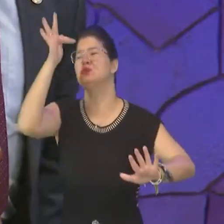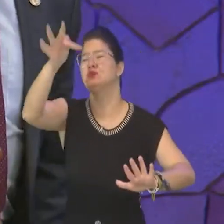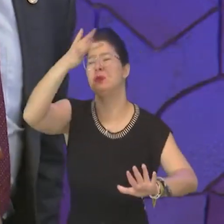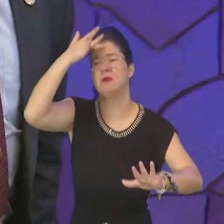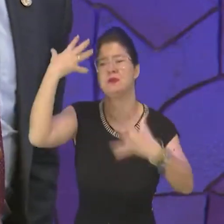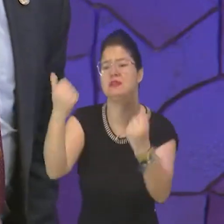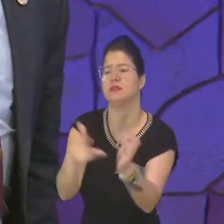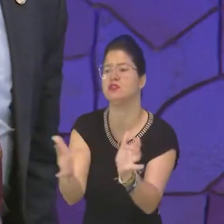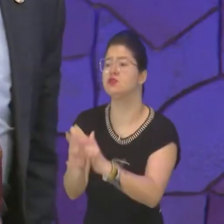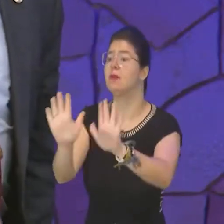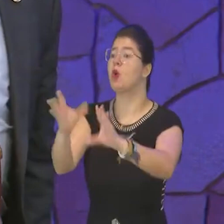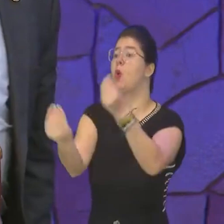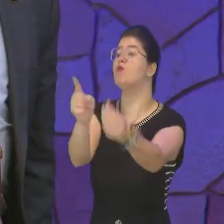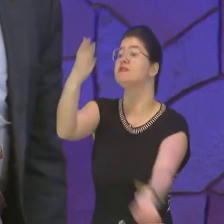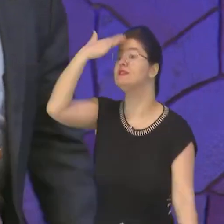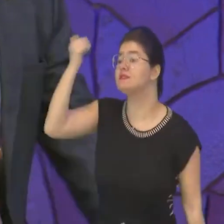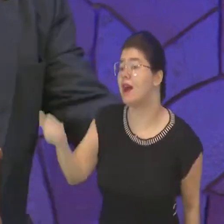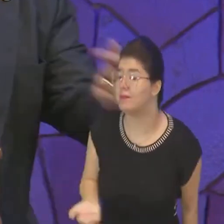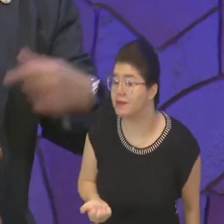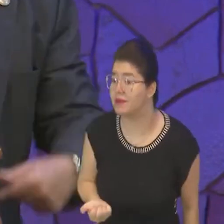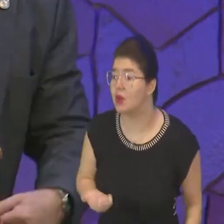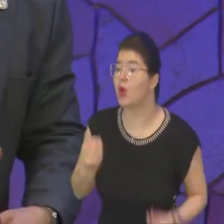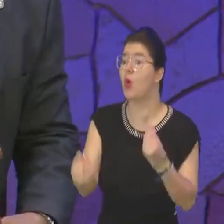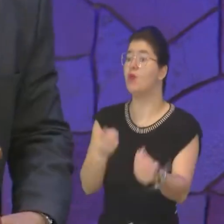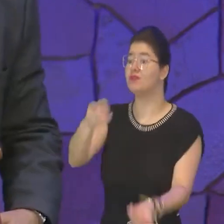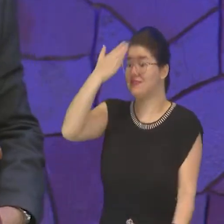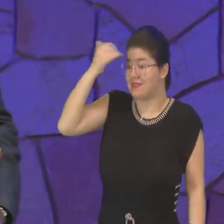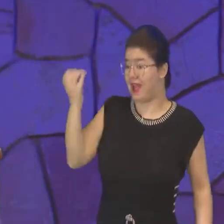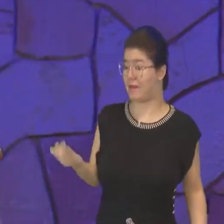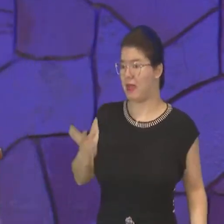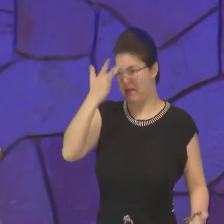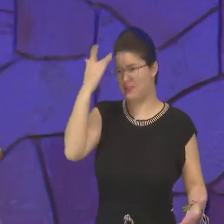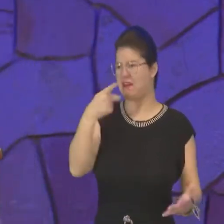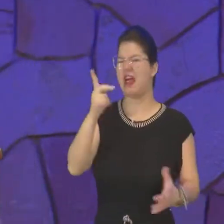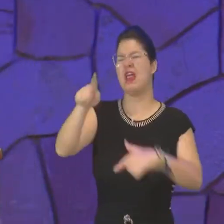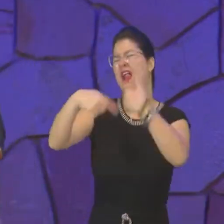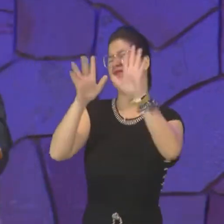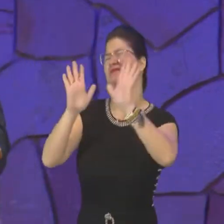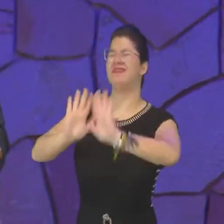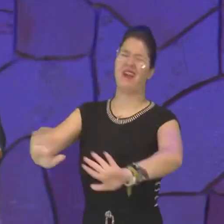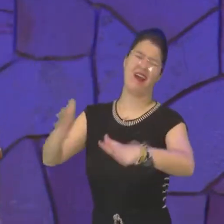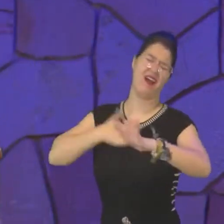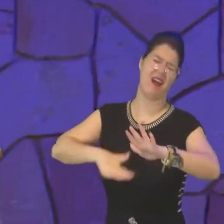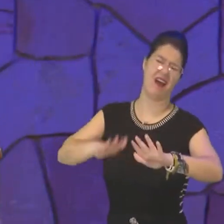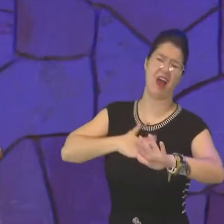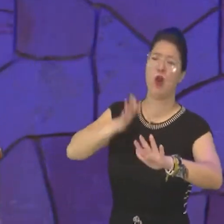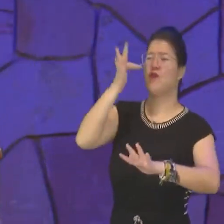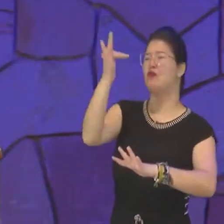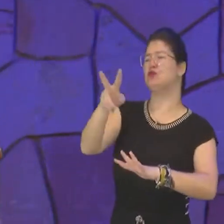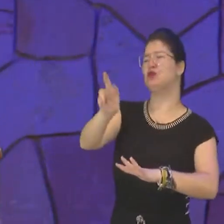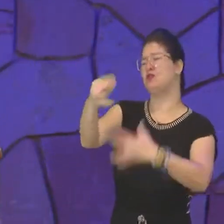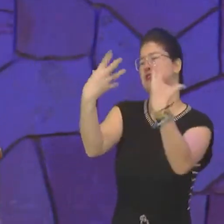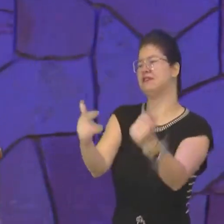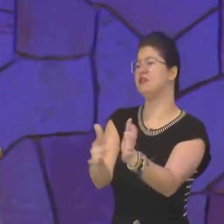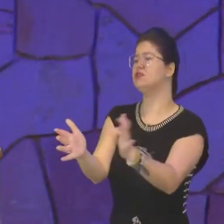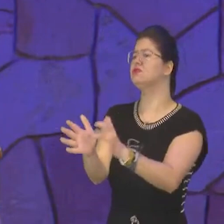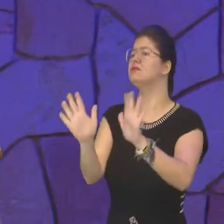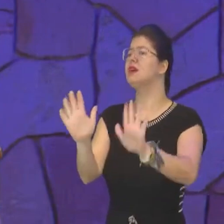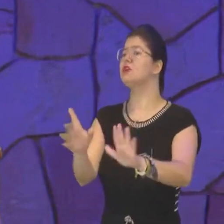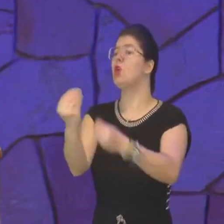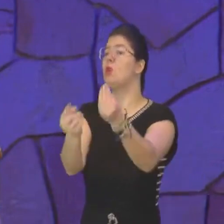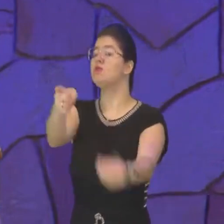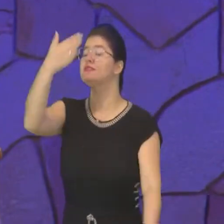vai se converter? Paulo, quando traz esta orientação, ele vai dizer assim, quem é você, quem você pensa